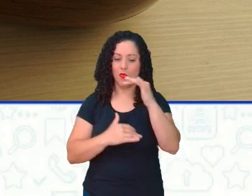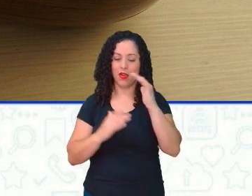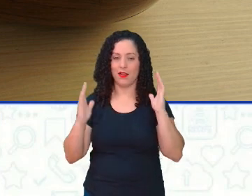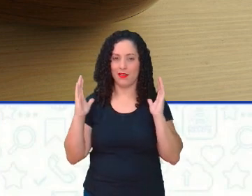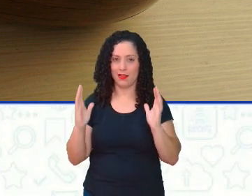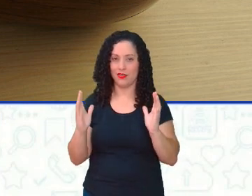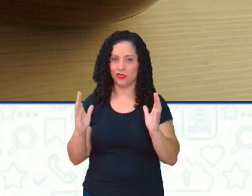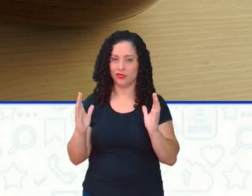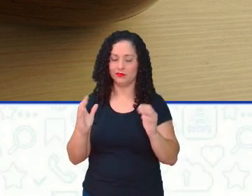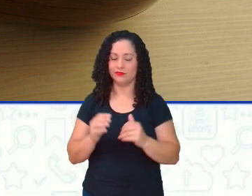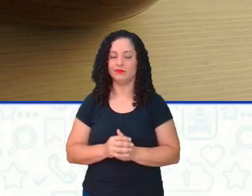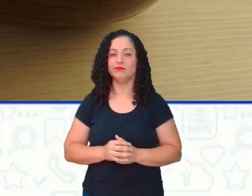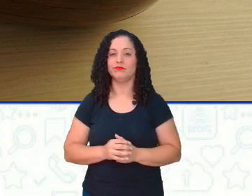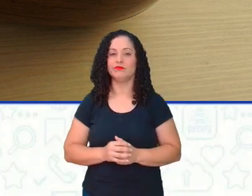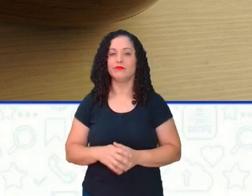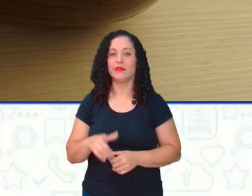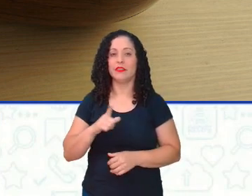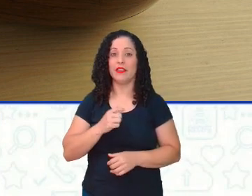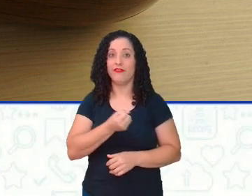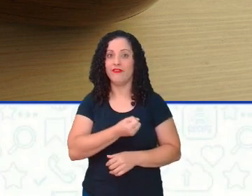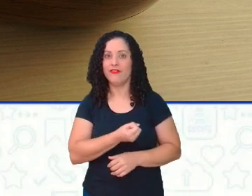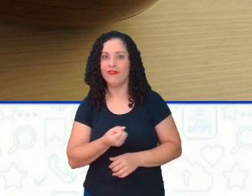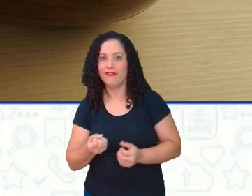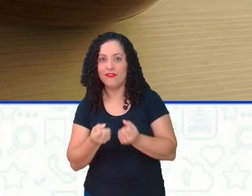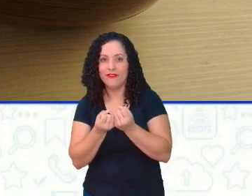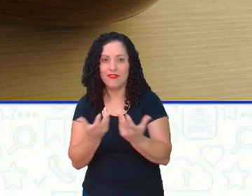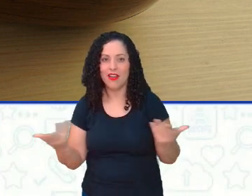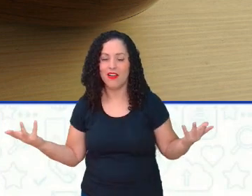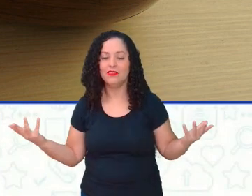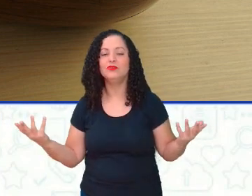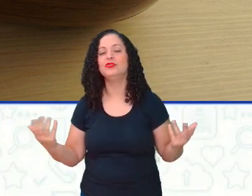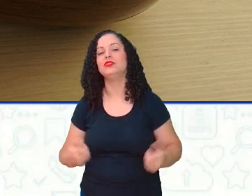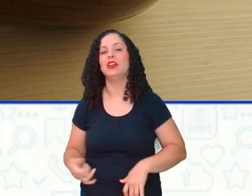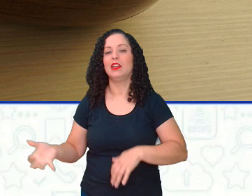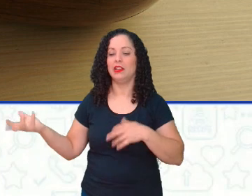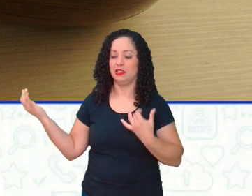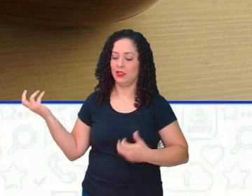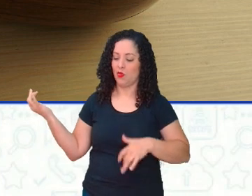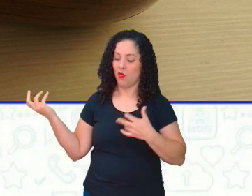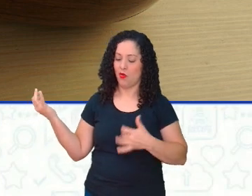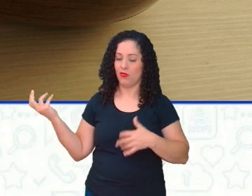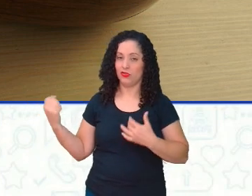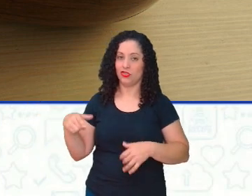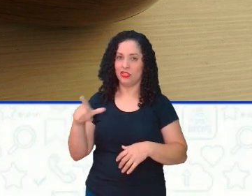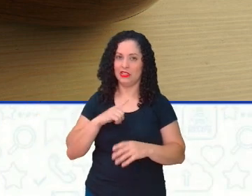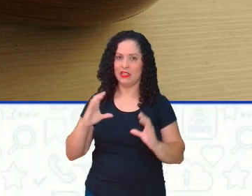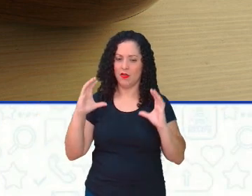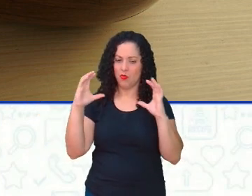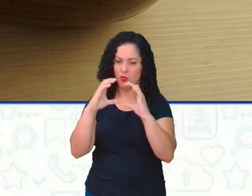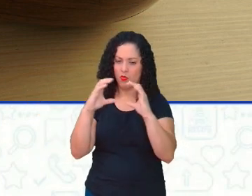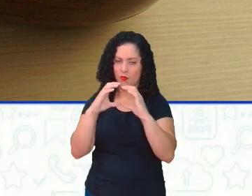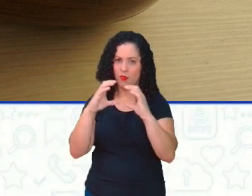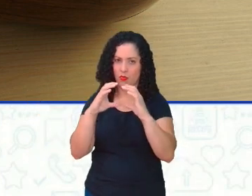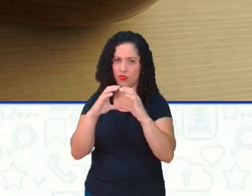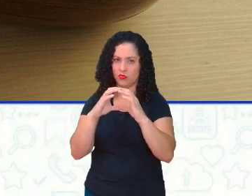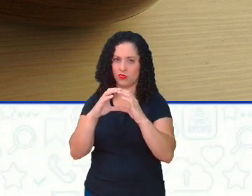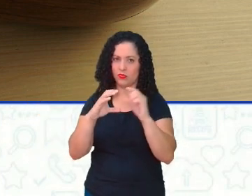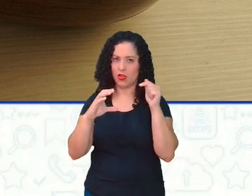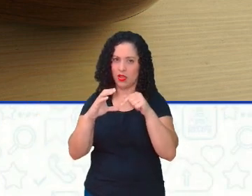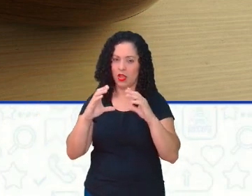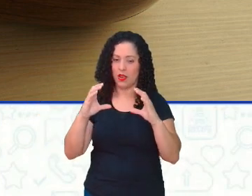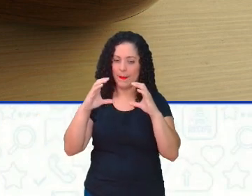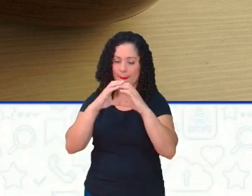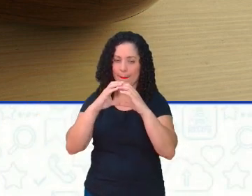bojo do instrumento. Tem muitos instrumentos de corda que têm bojo, não são todos, tá? A gente viu ali, né? Todos os instrumentos de corda têm